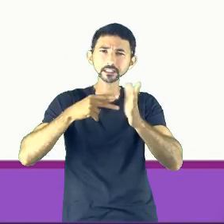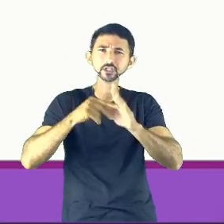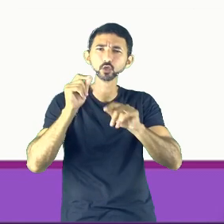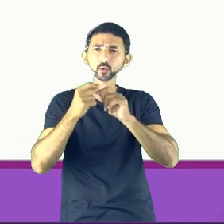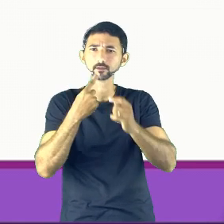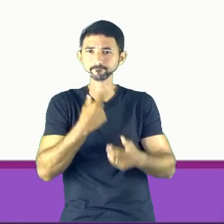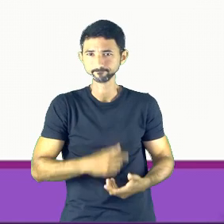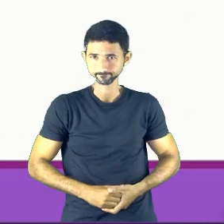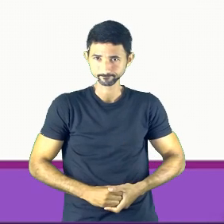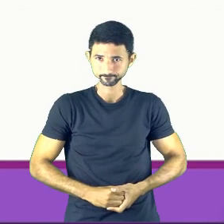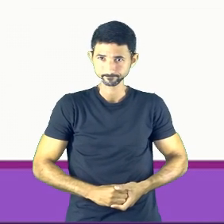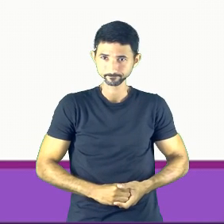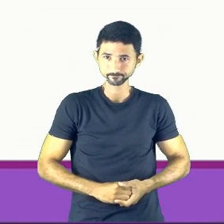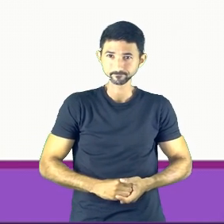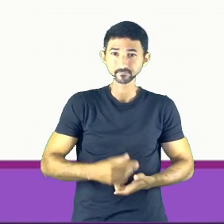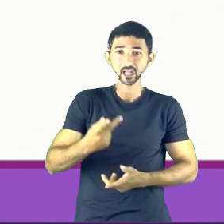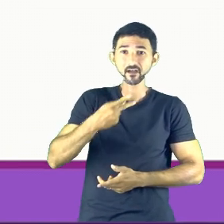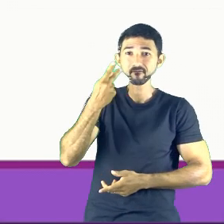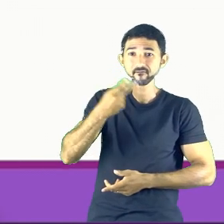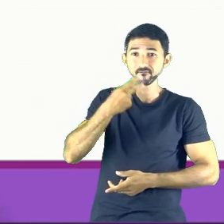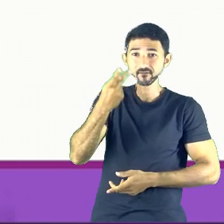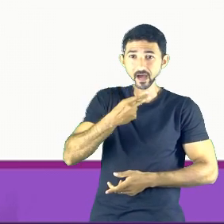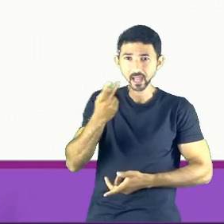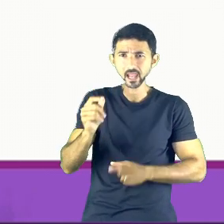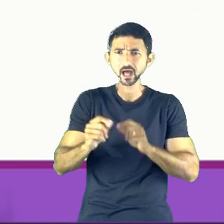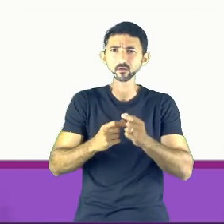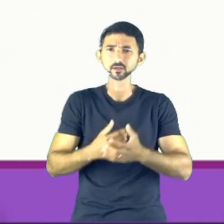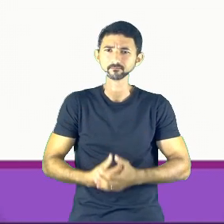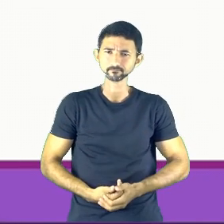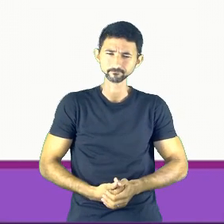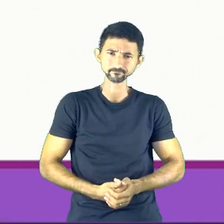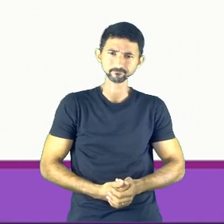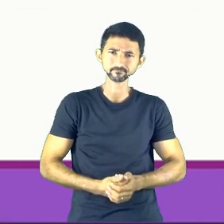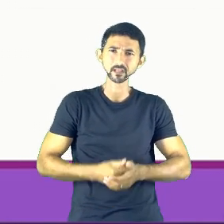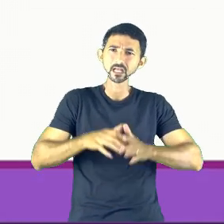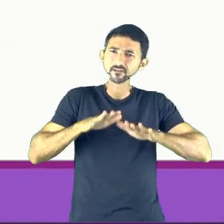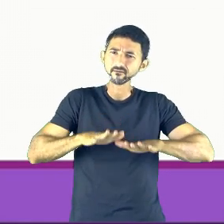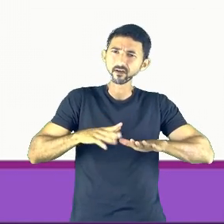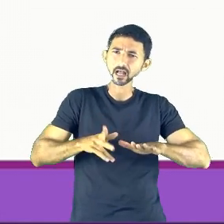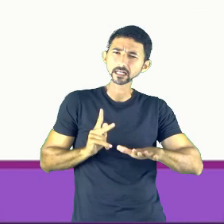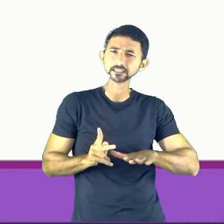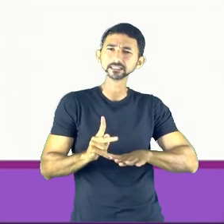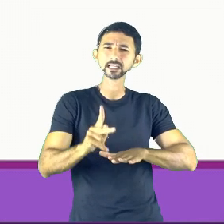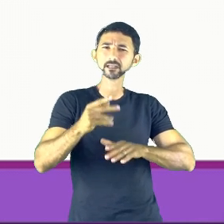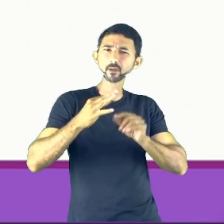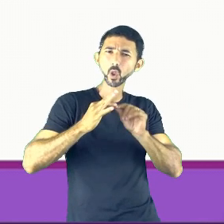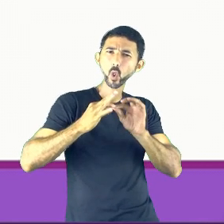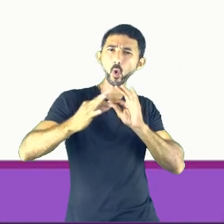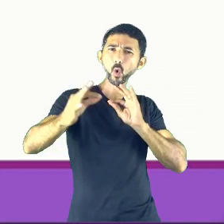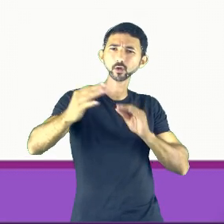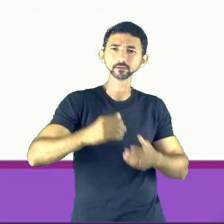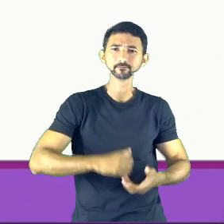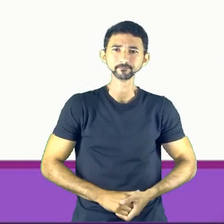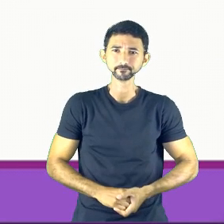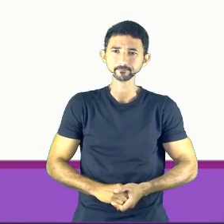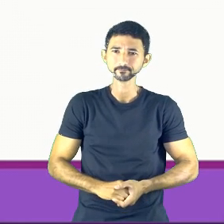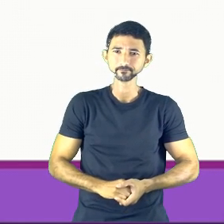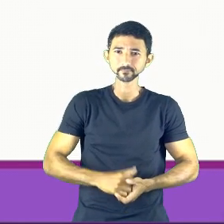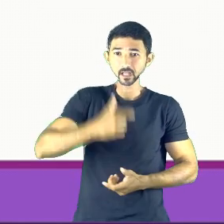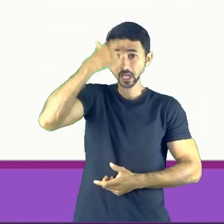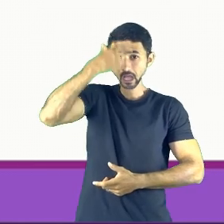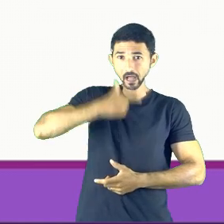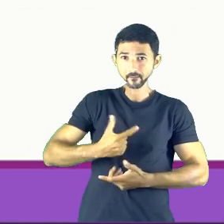sabem? Bora ver aqui. Dizer é fácil, fazer é que são elas. Devagar e sempre se vai